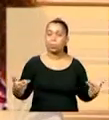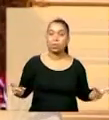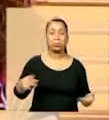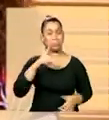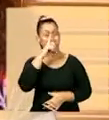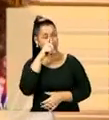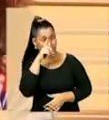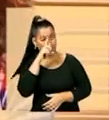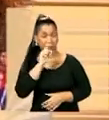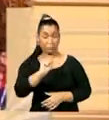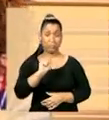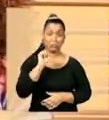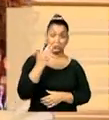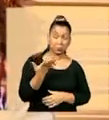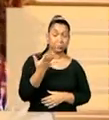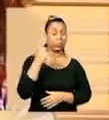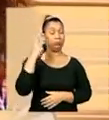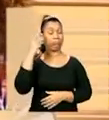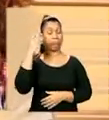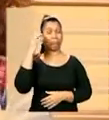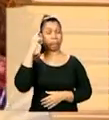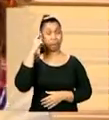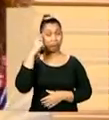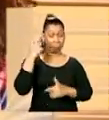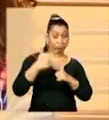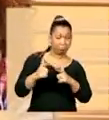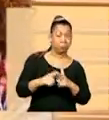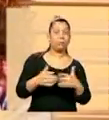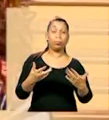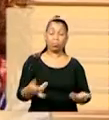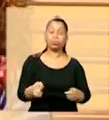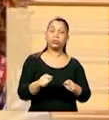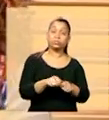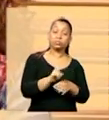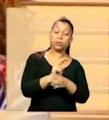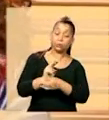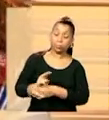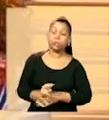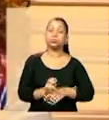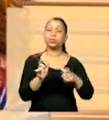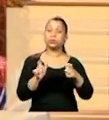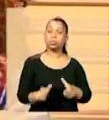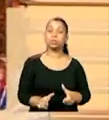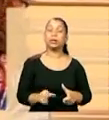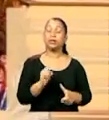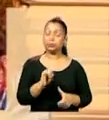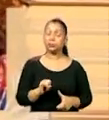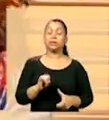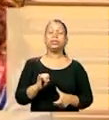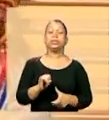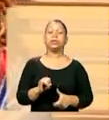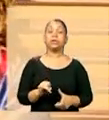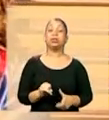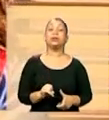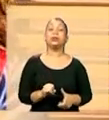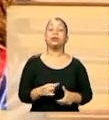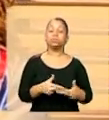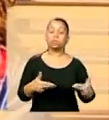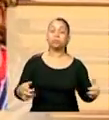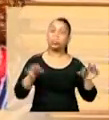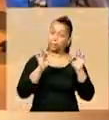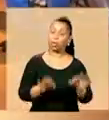nós podemos realizar uma inspeção no local, uma vigilância, para ver se aquela situação realmente está acontecendo. Ok.